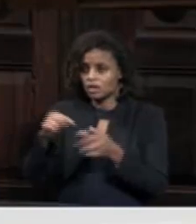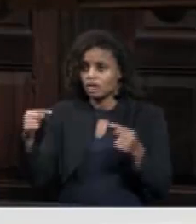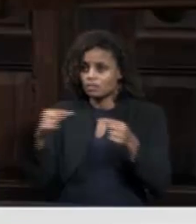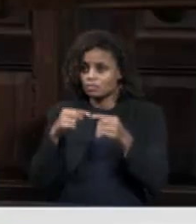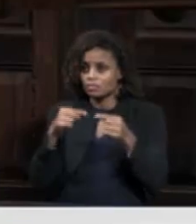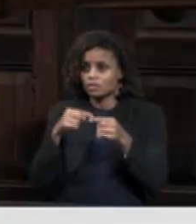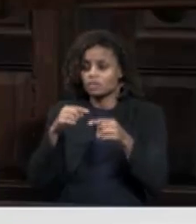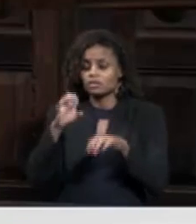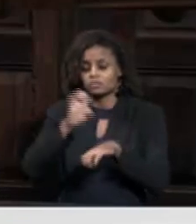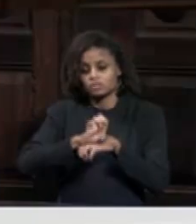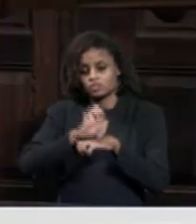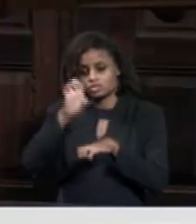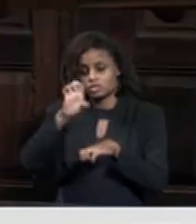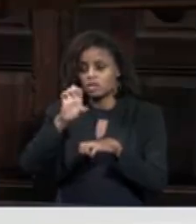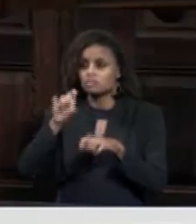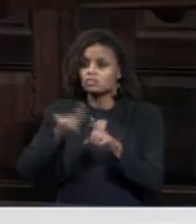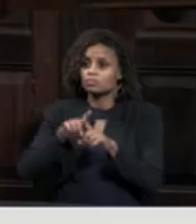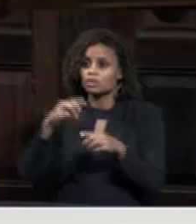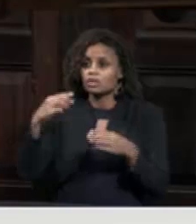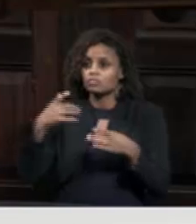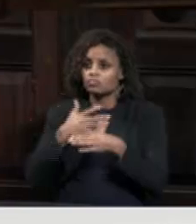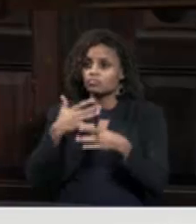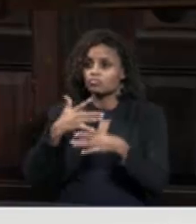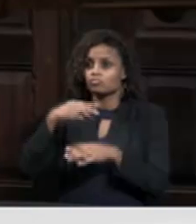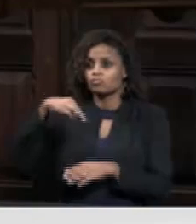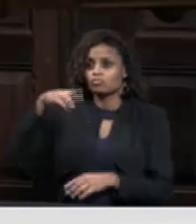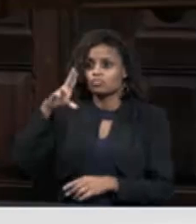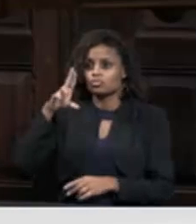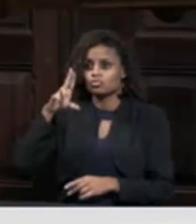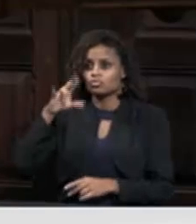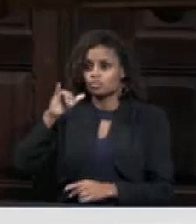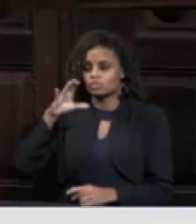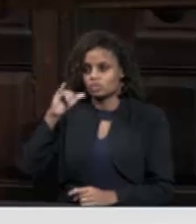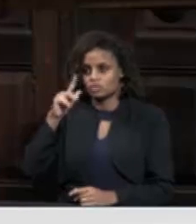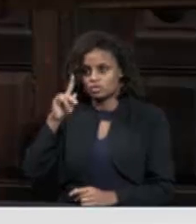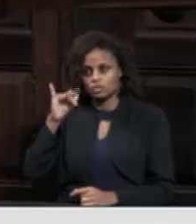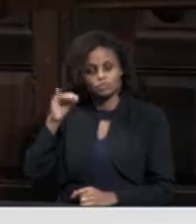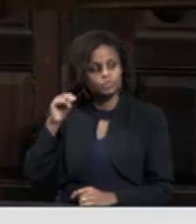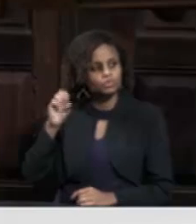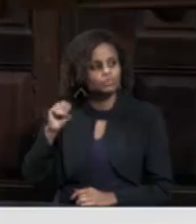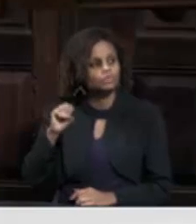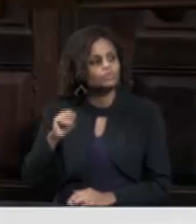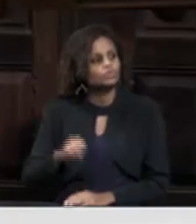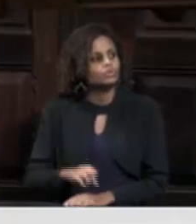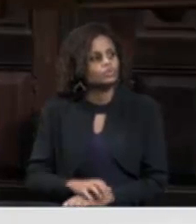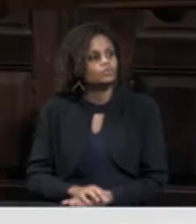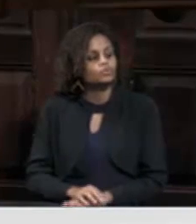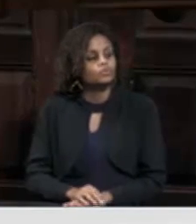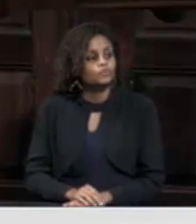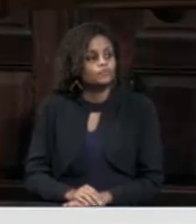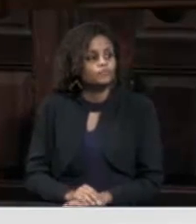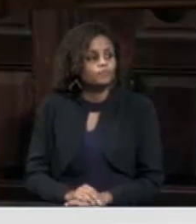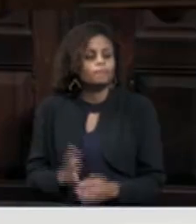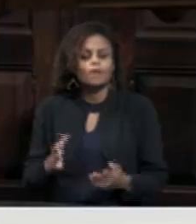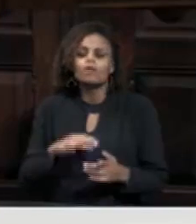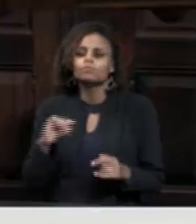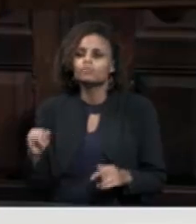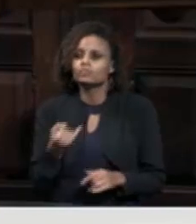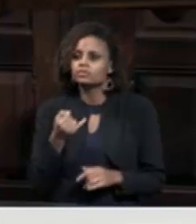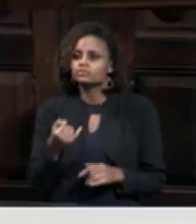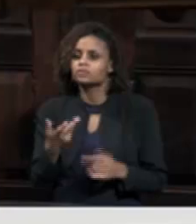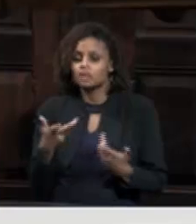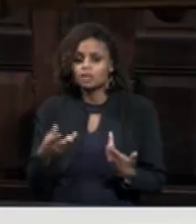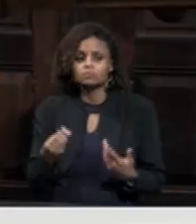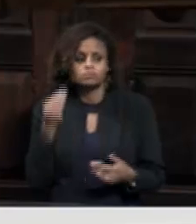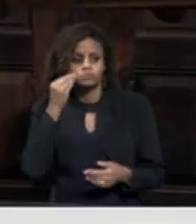queria aproveitar a oportunidade, senhor presidente, para deixar esses dois temas aqui